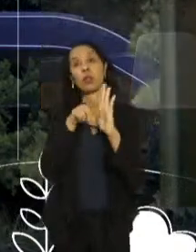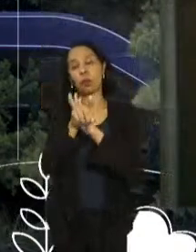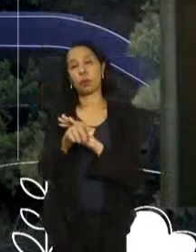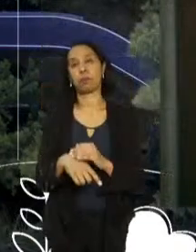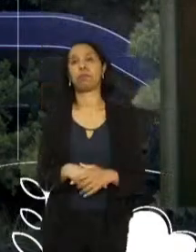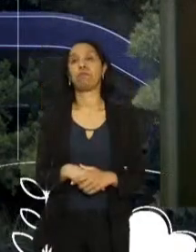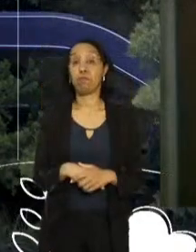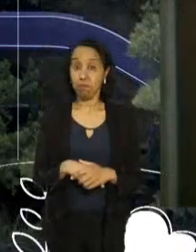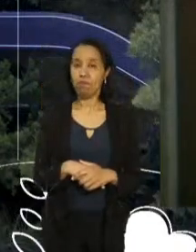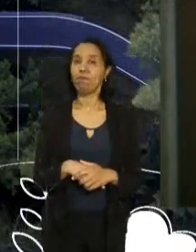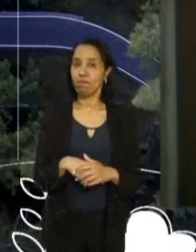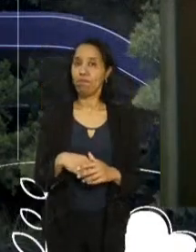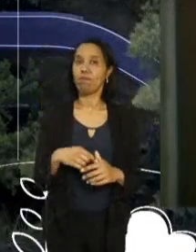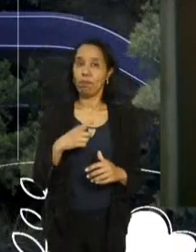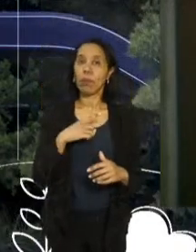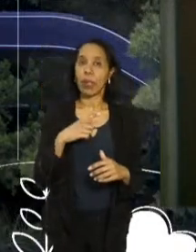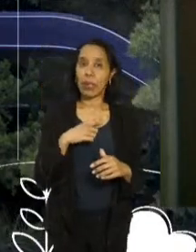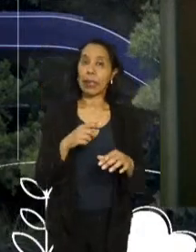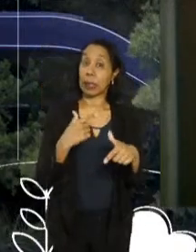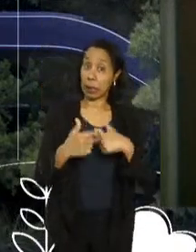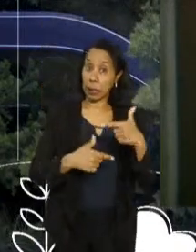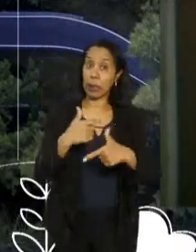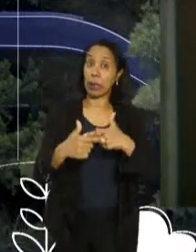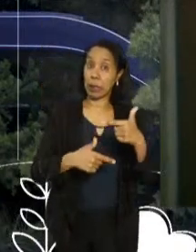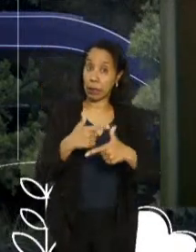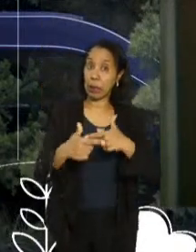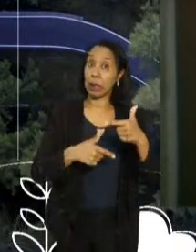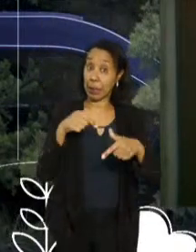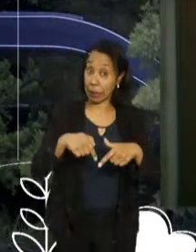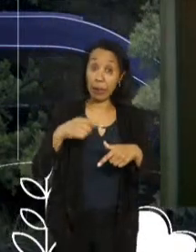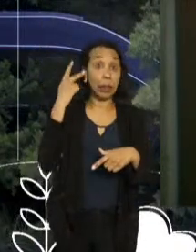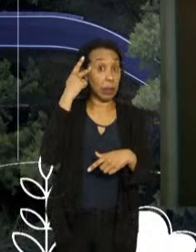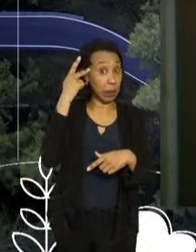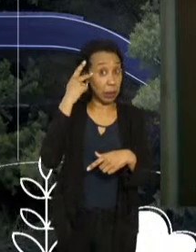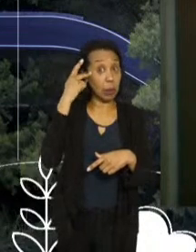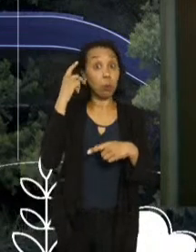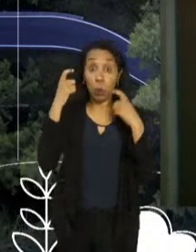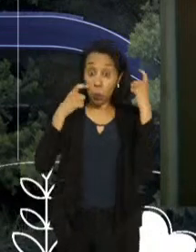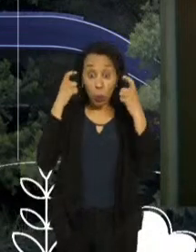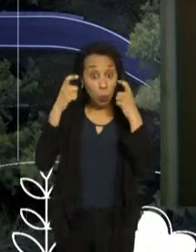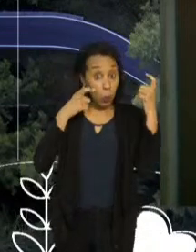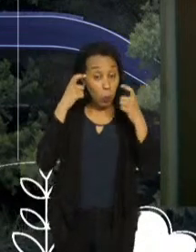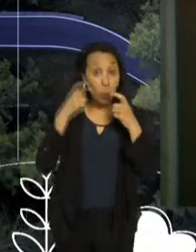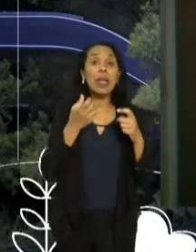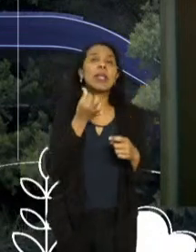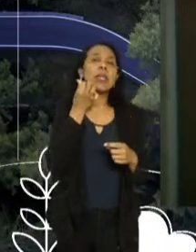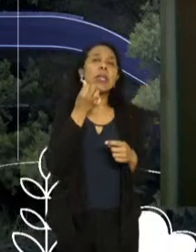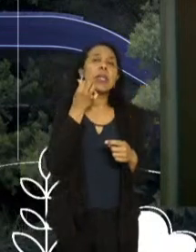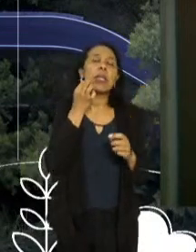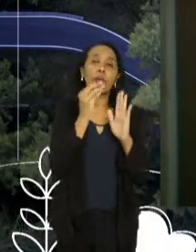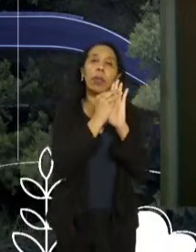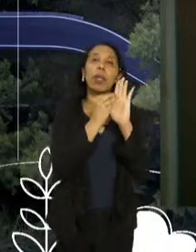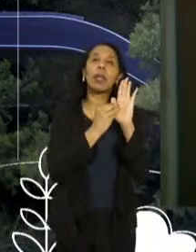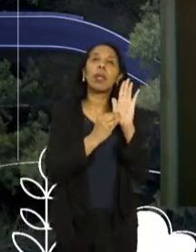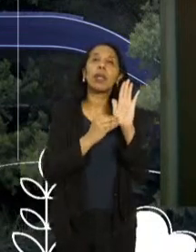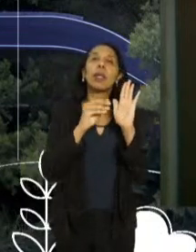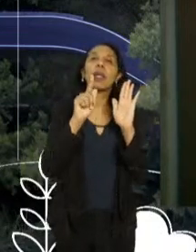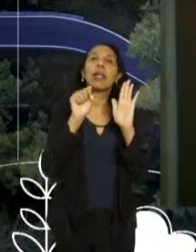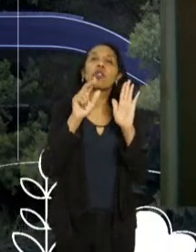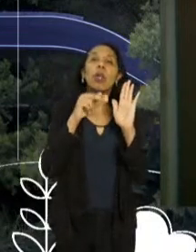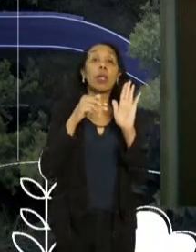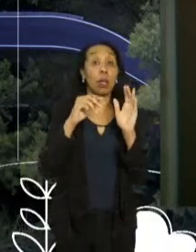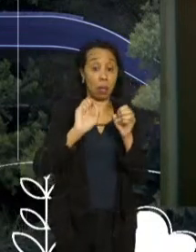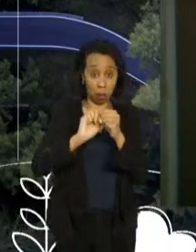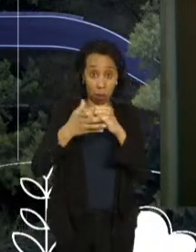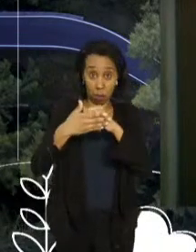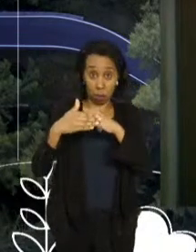Bem, nós estamos trabalhando nesse sentido. O Estado de São Paulo lançou na sexta-feira a sua agenda da retomada